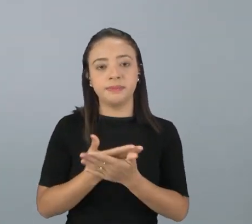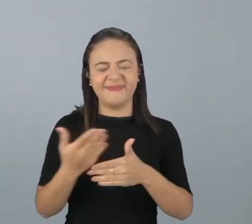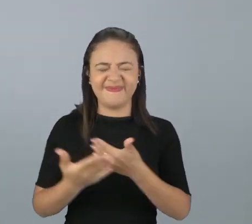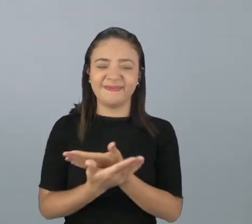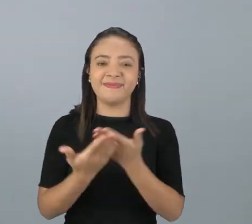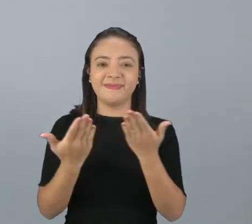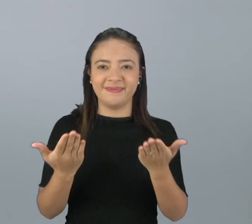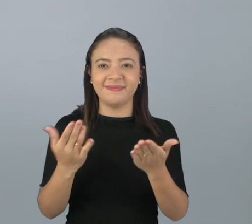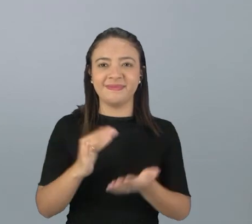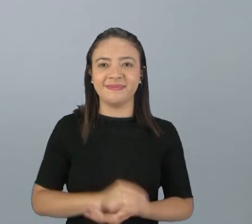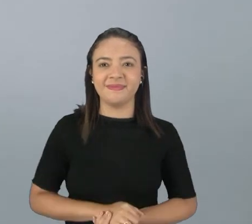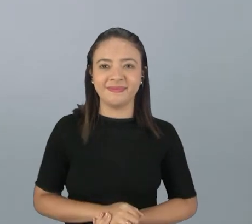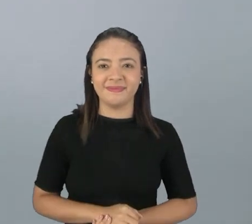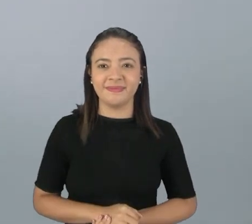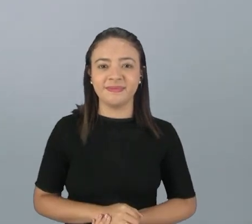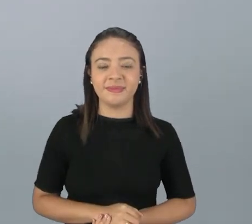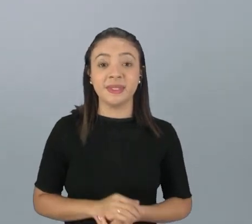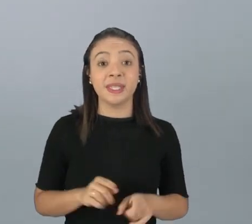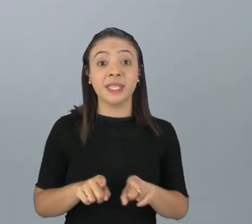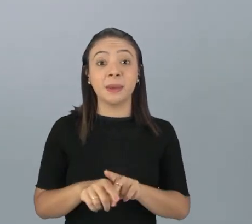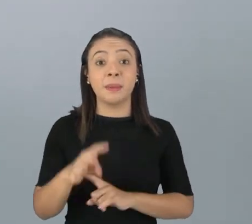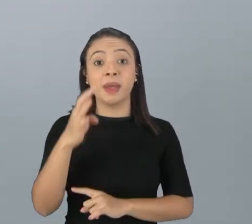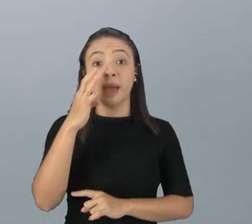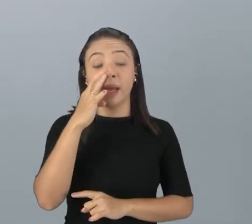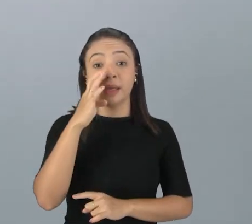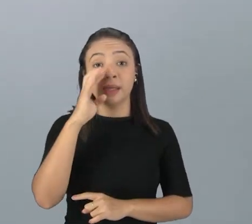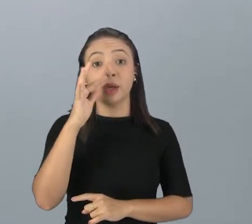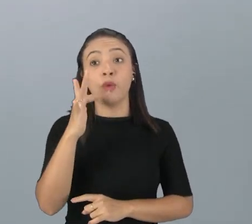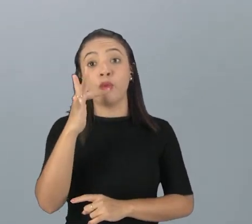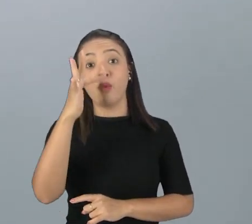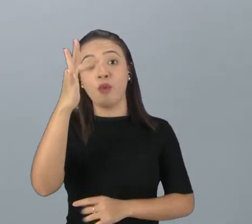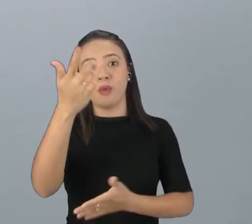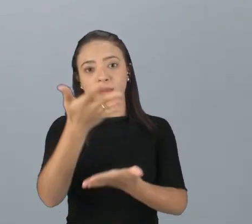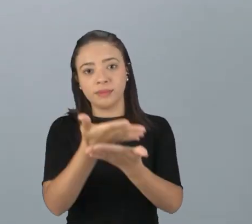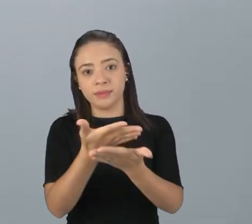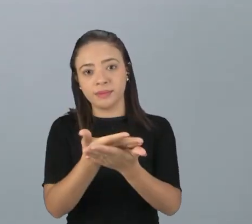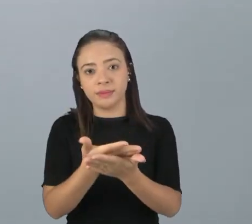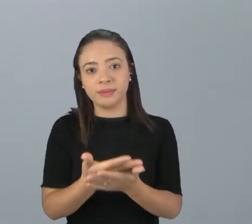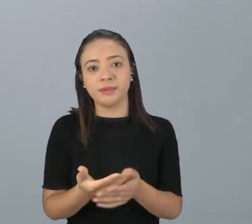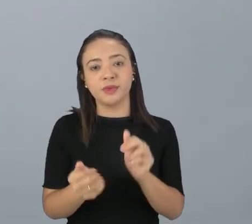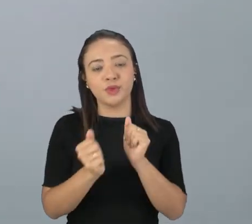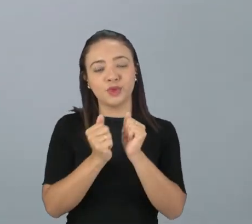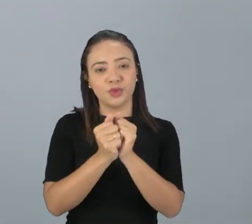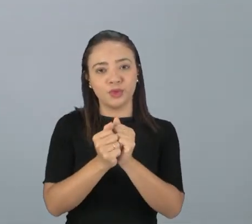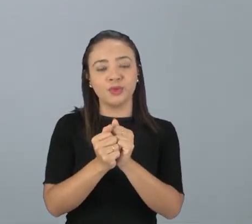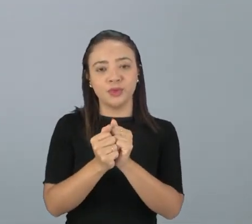para você. Não deixe também de assistir as nossas próximas aulas. Fique com a gente